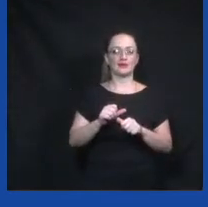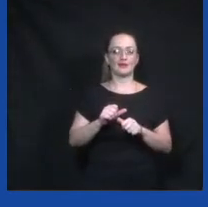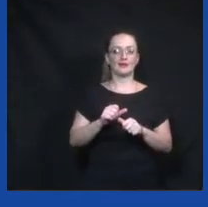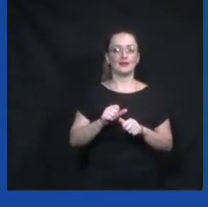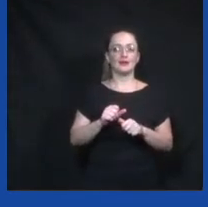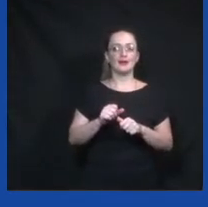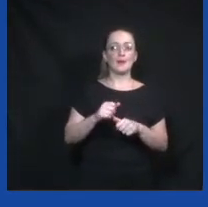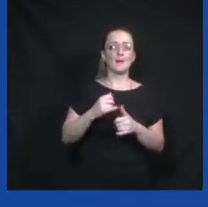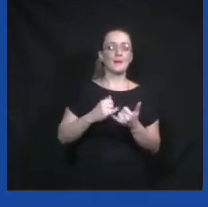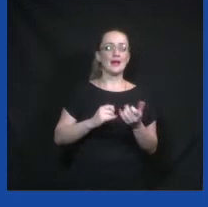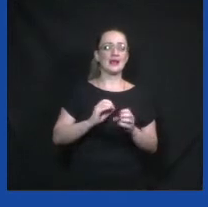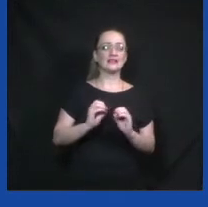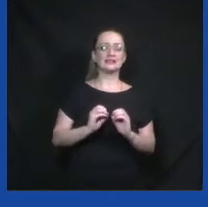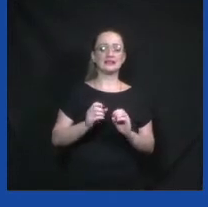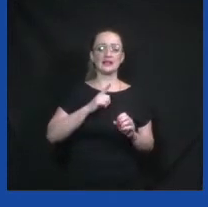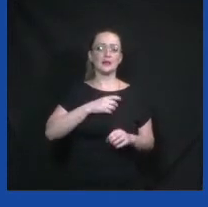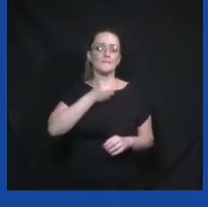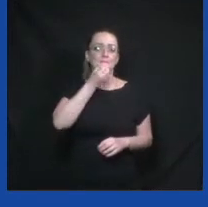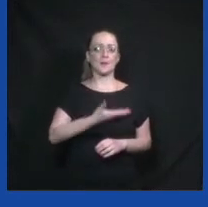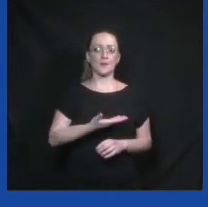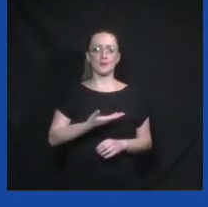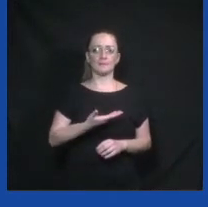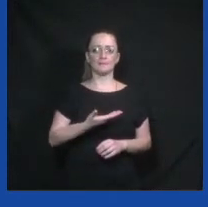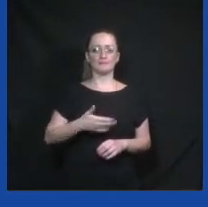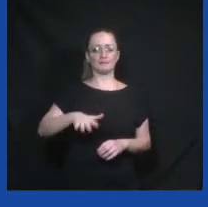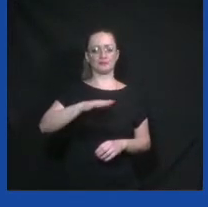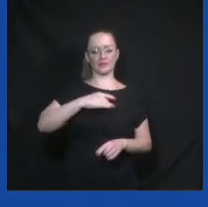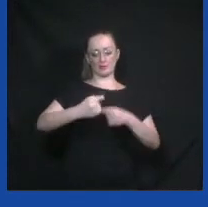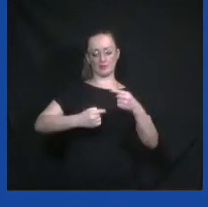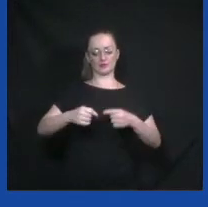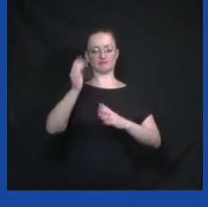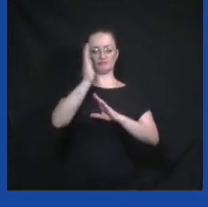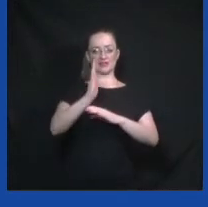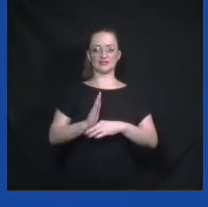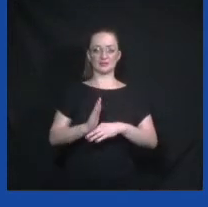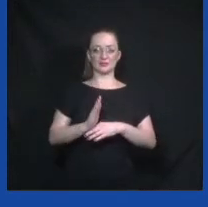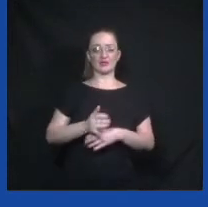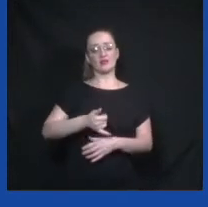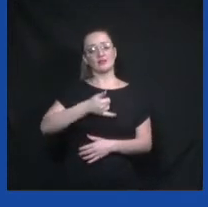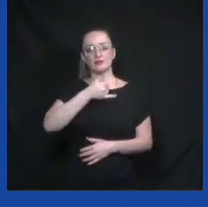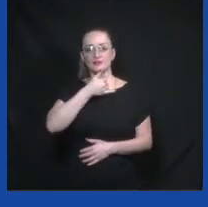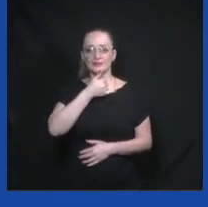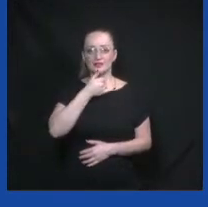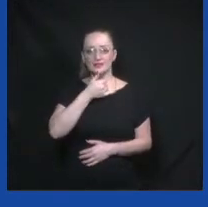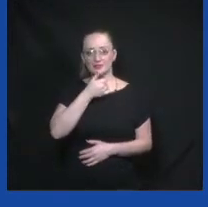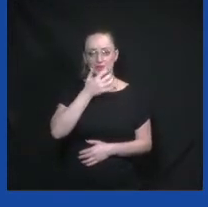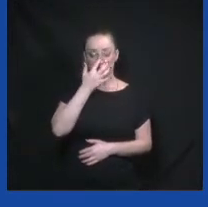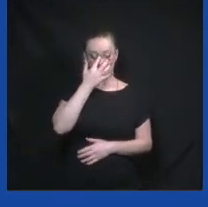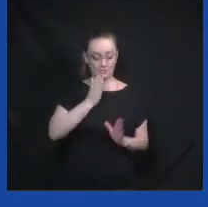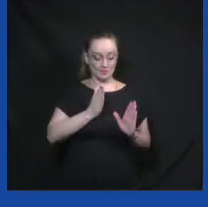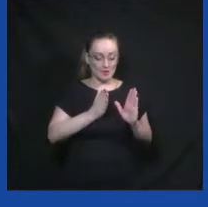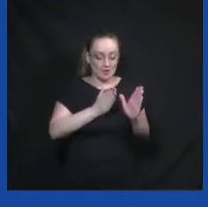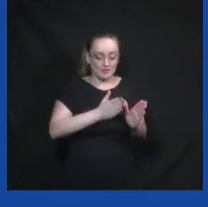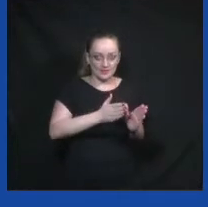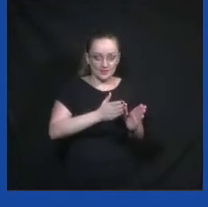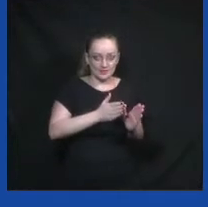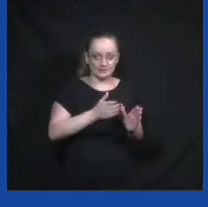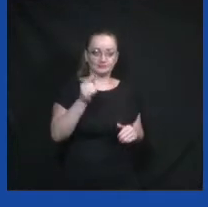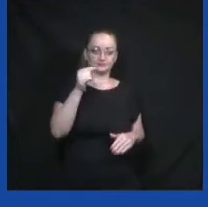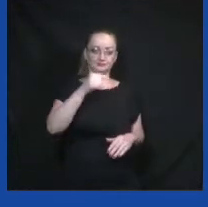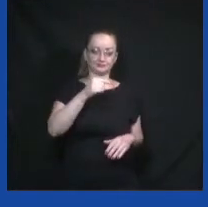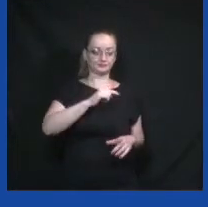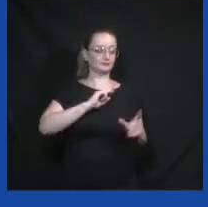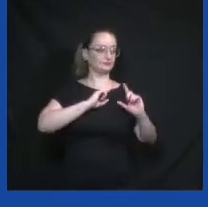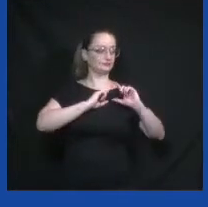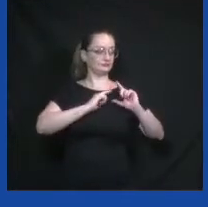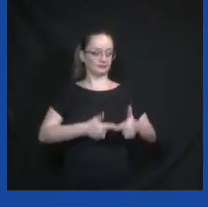não tivesse boas coisas em termos políticos no Brasil e como se, infelizmente, uma parcela dessa